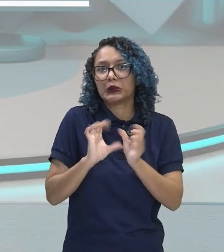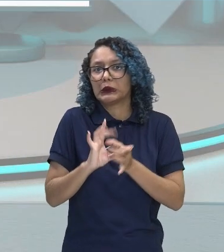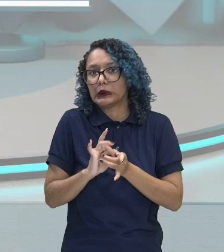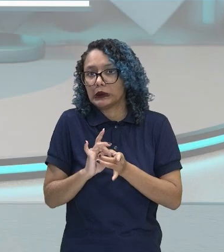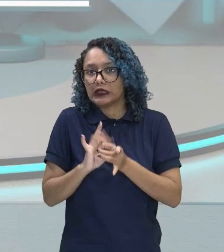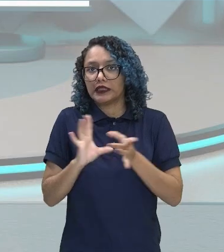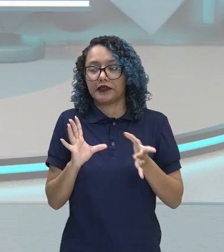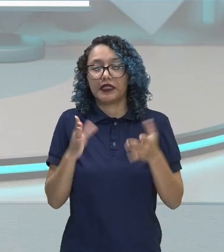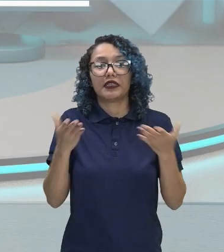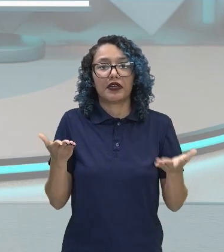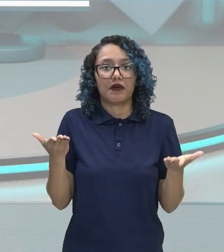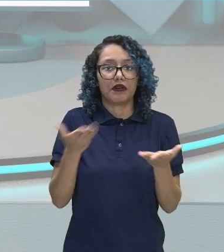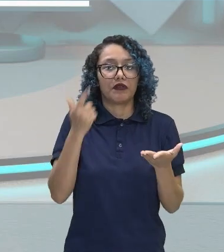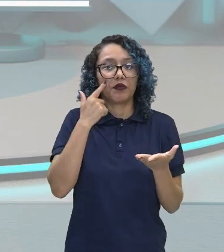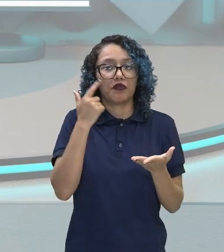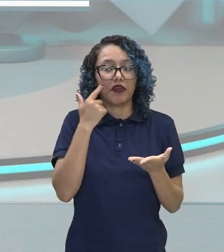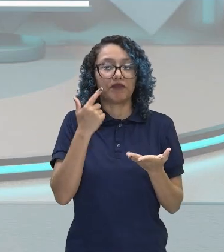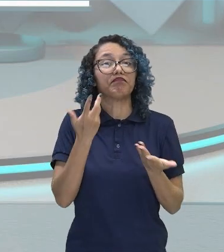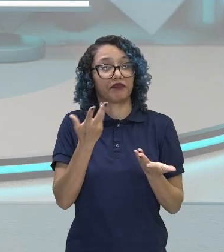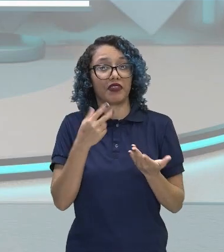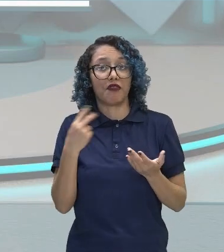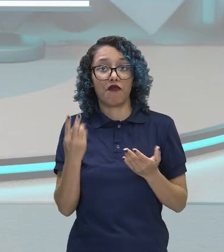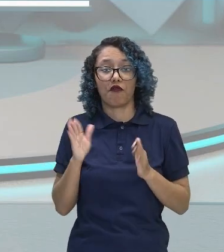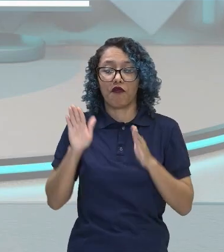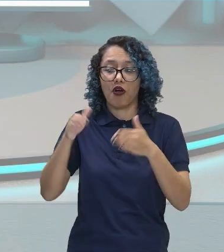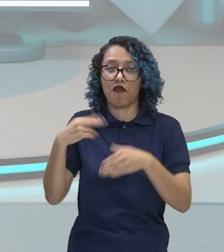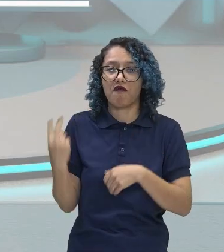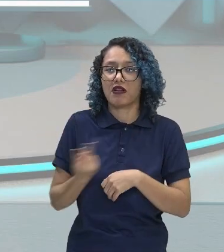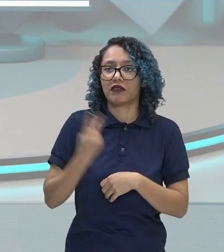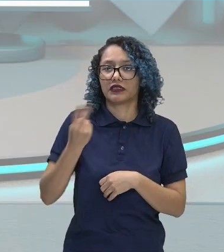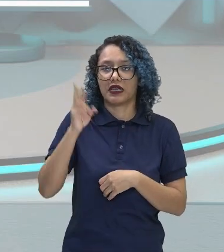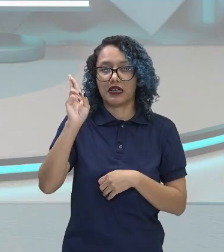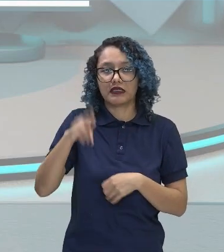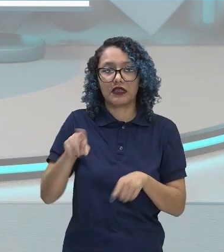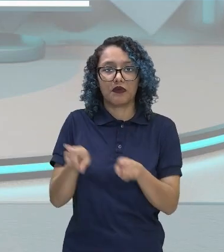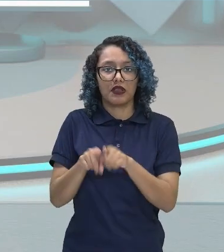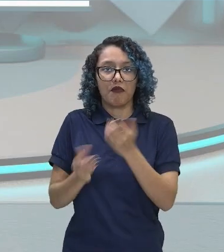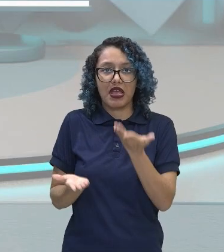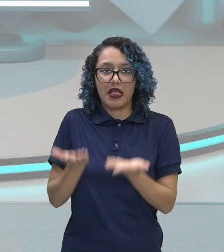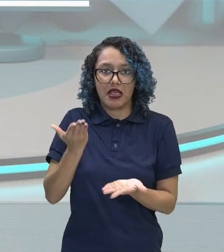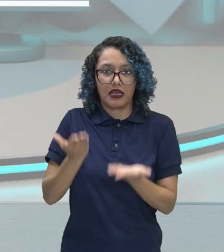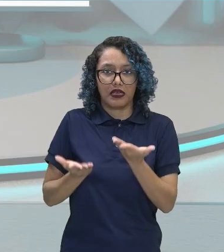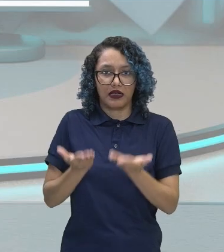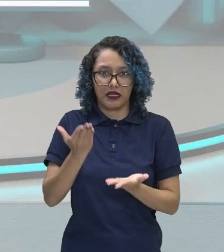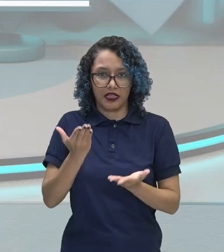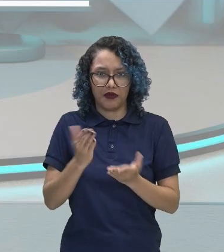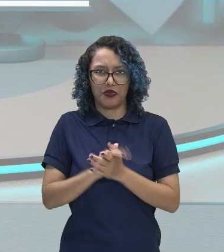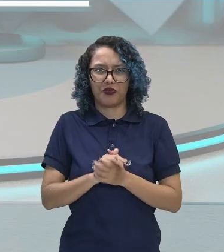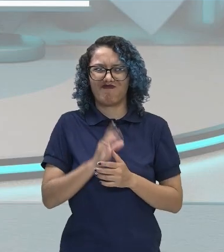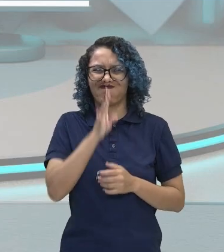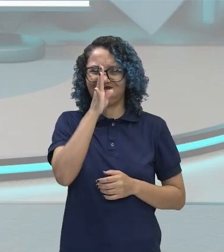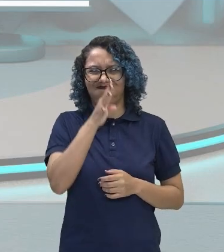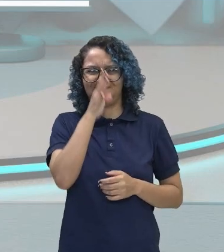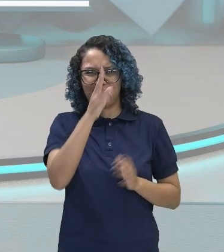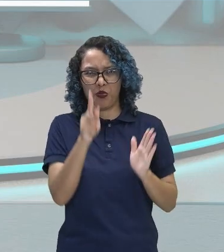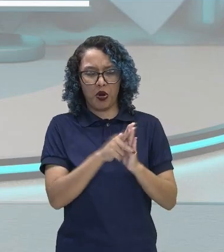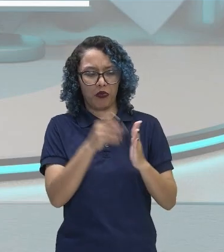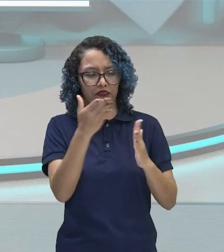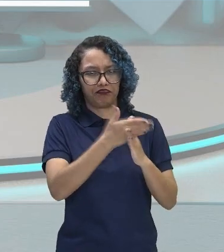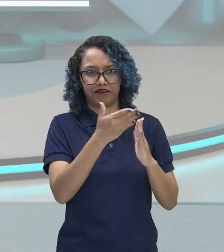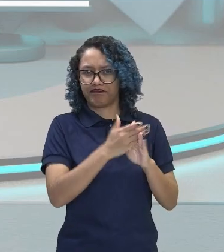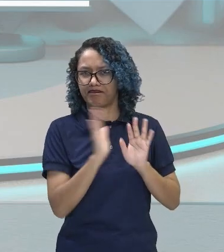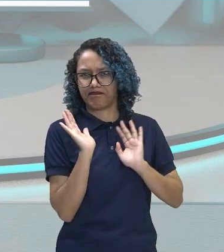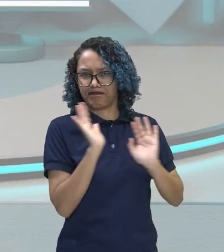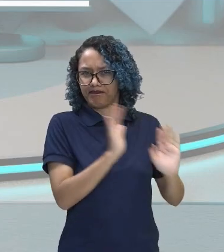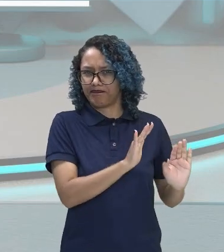a valorização da razão e do equilíbrio, combatendo aqueles exageros do barroco, que nós